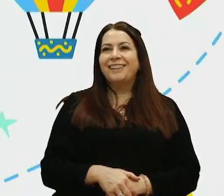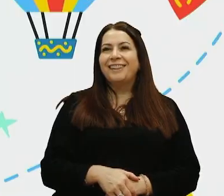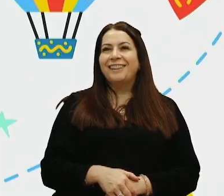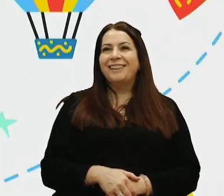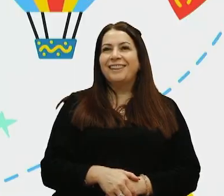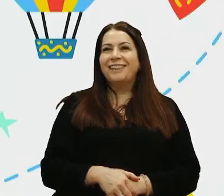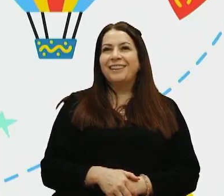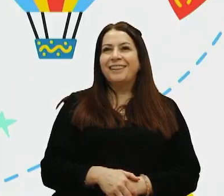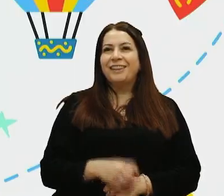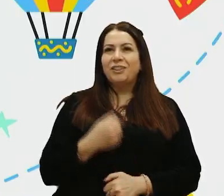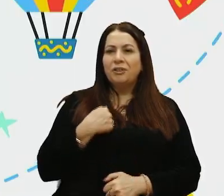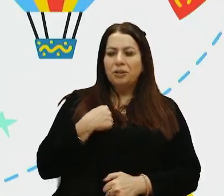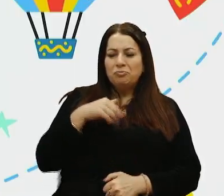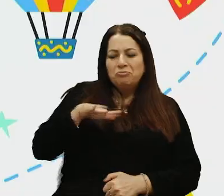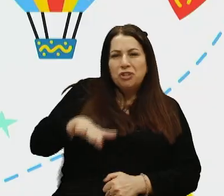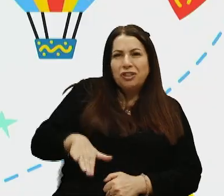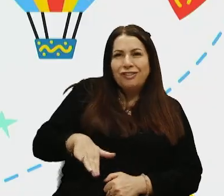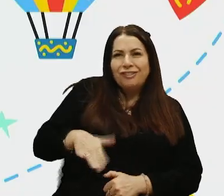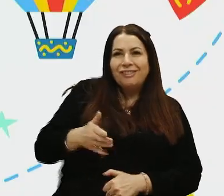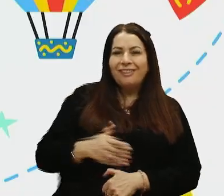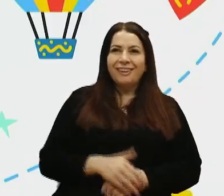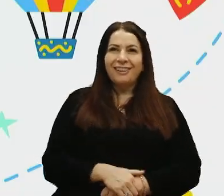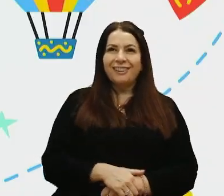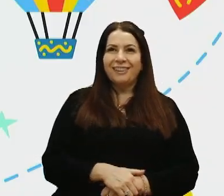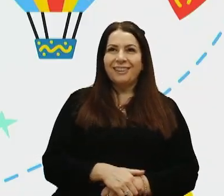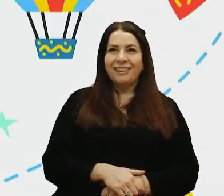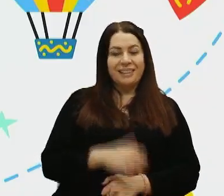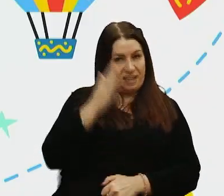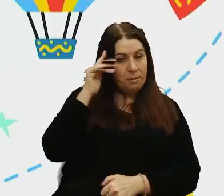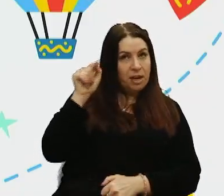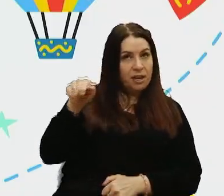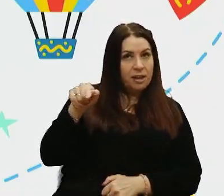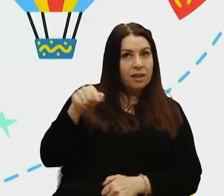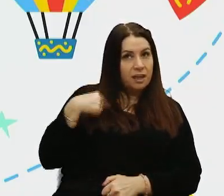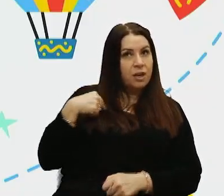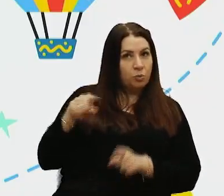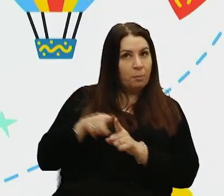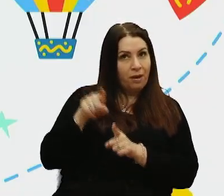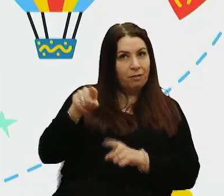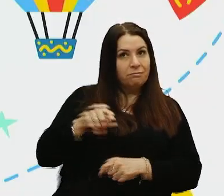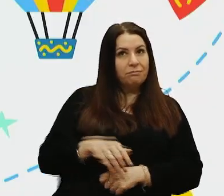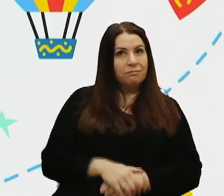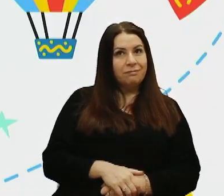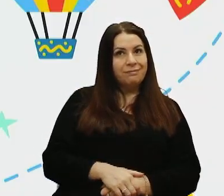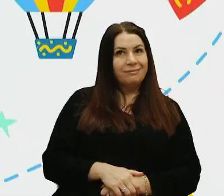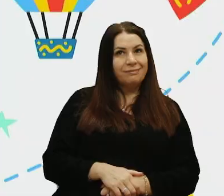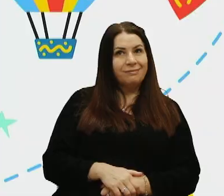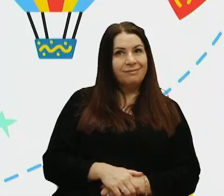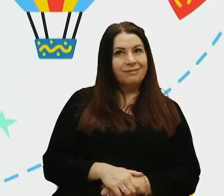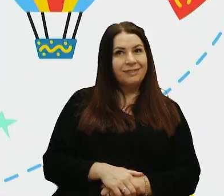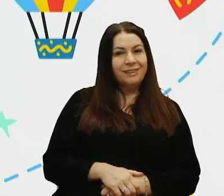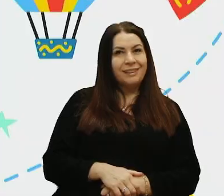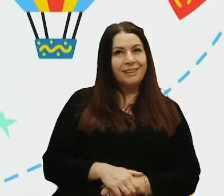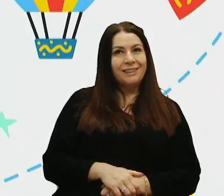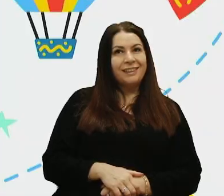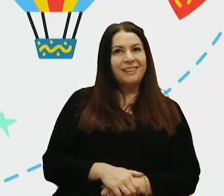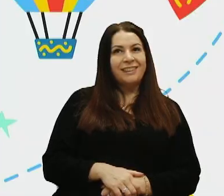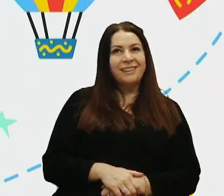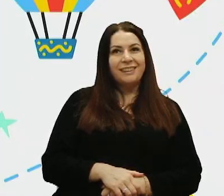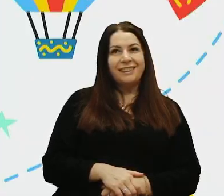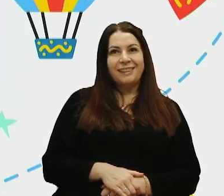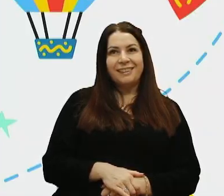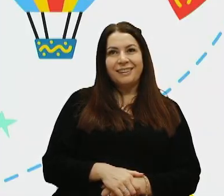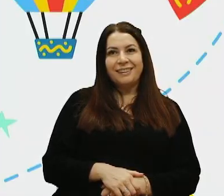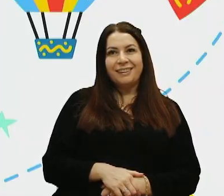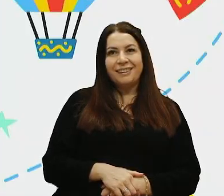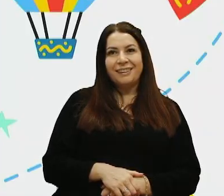Sou eu, Picuruxa. E tu sabe quem é essa aqui? Sou eu também. Ah, é não? Dupla, tá vendo? Olha, no